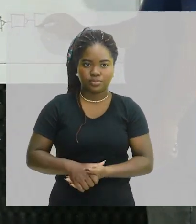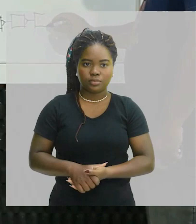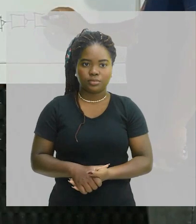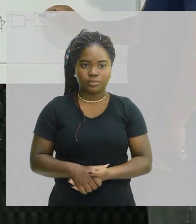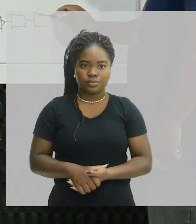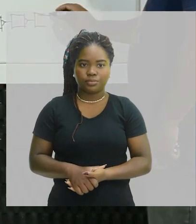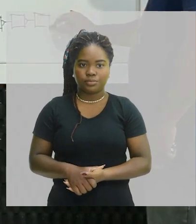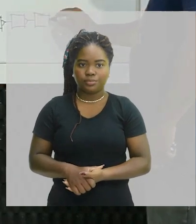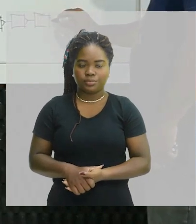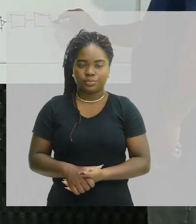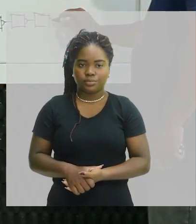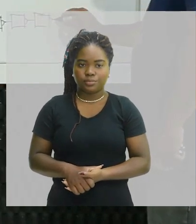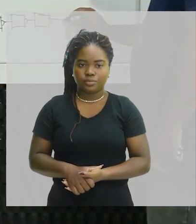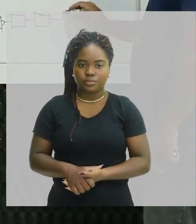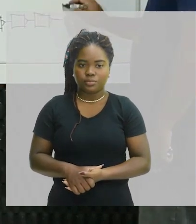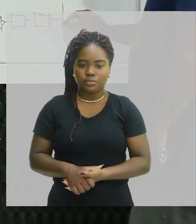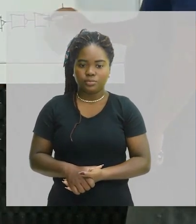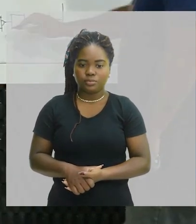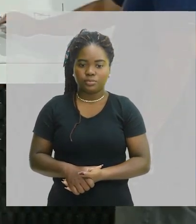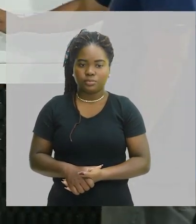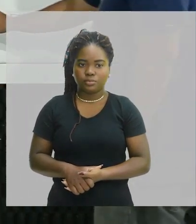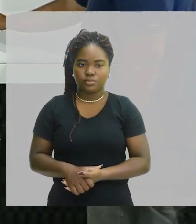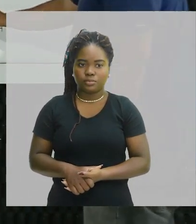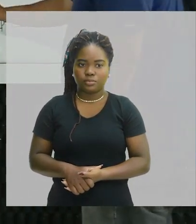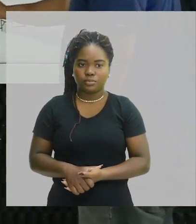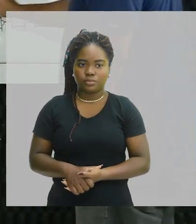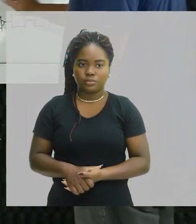3 e 4, pronto, as 4.